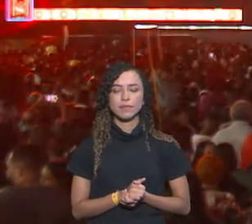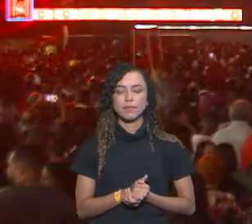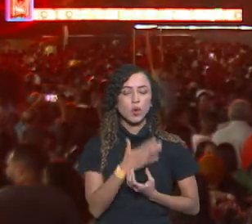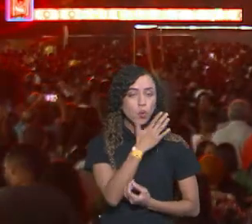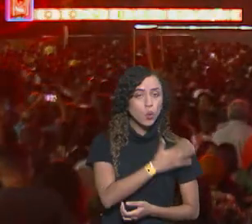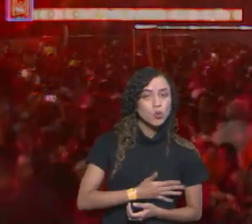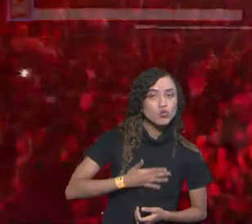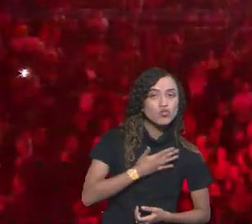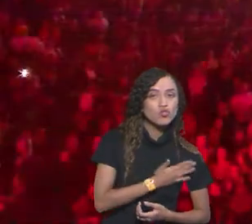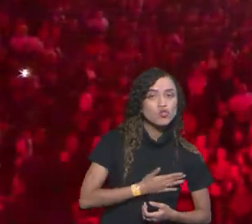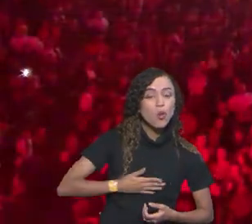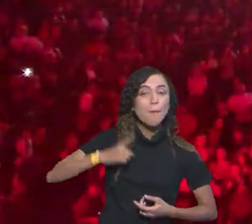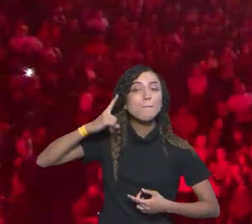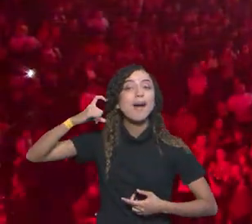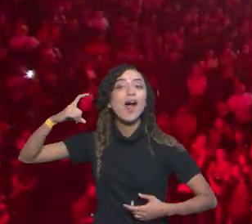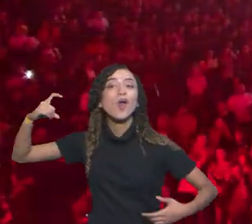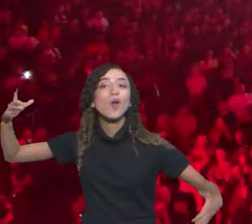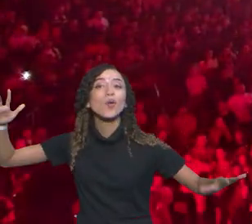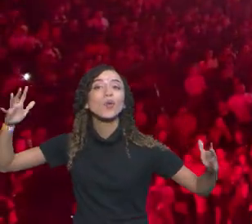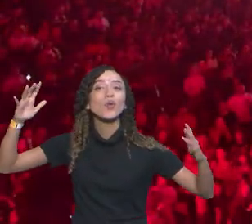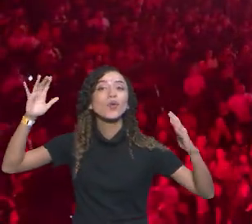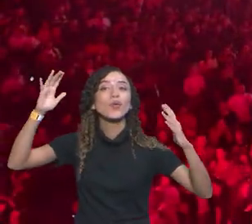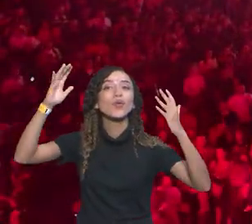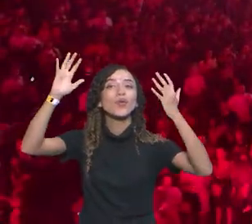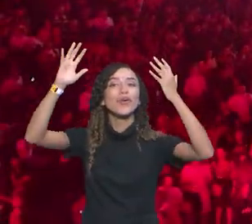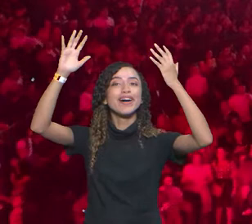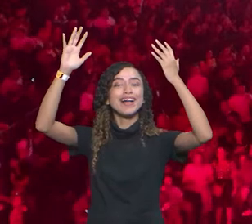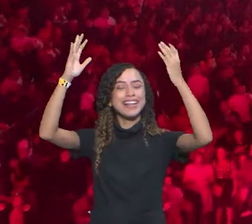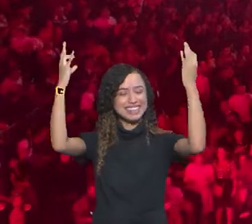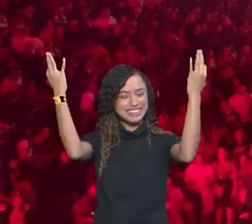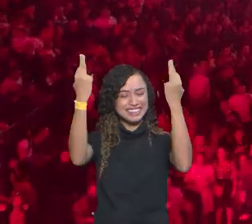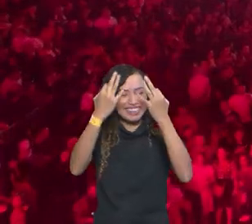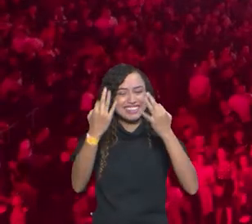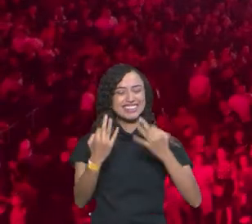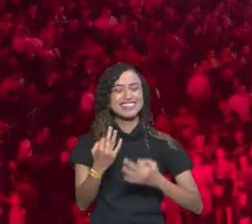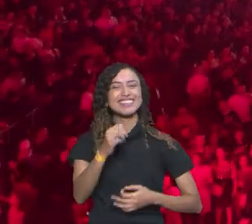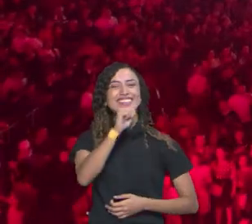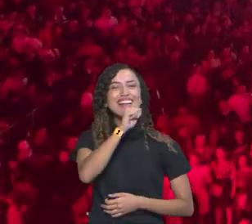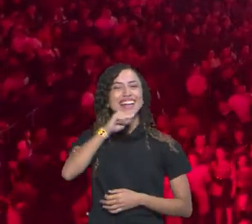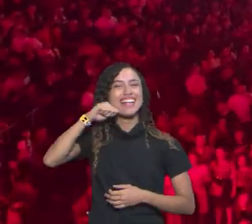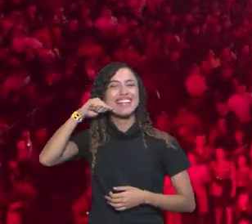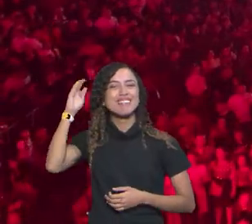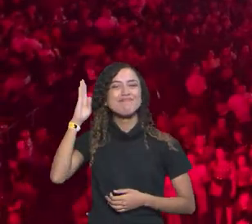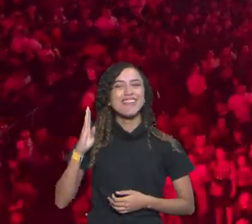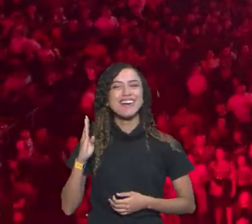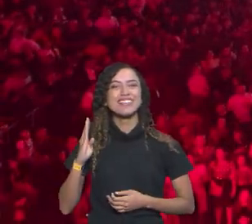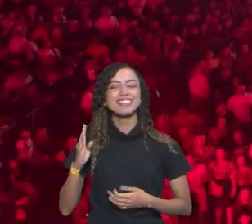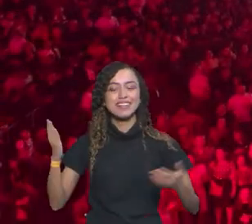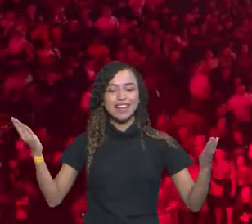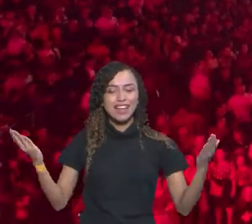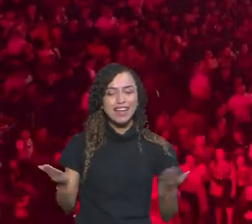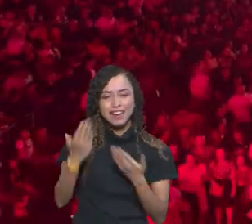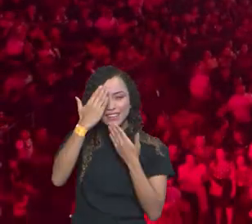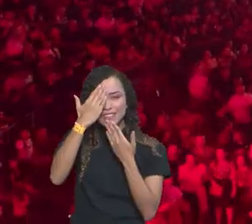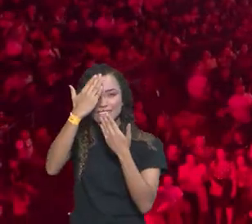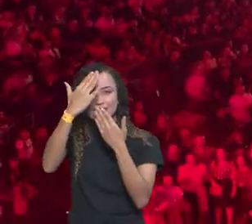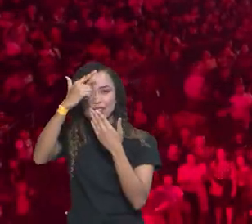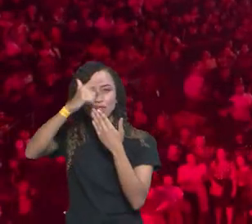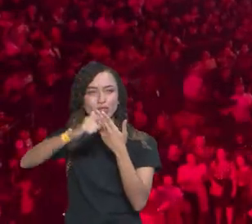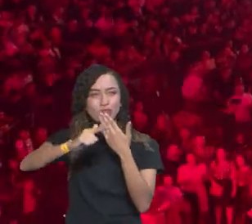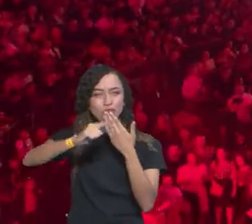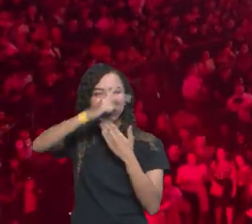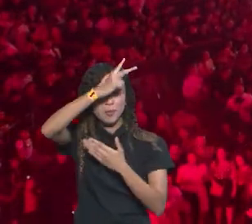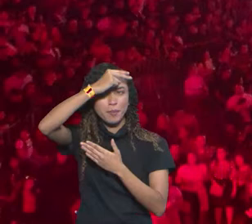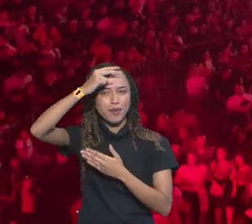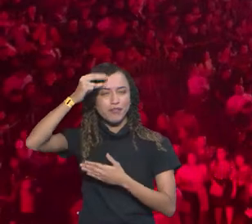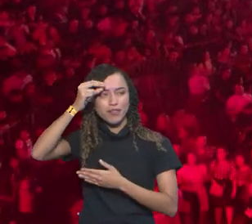Quem gostou faz barulho que coisa linda Aline Barros agradecemos mais uma vez ao